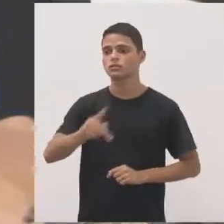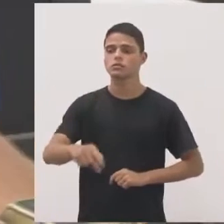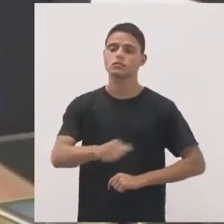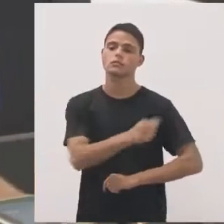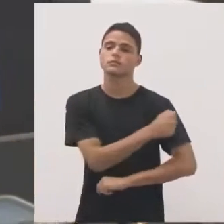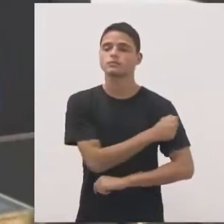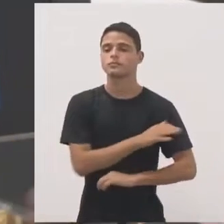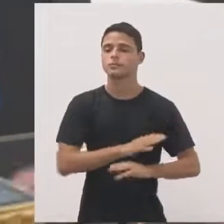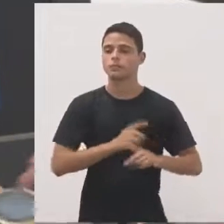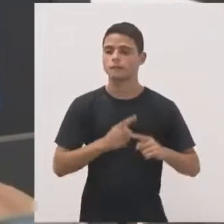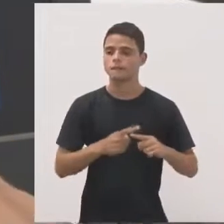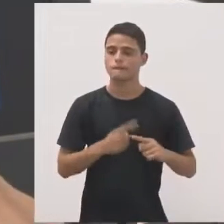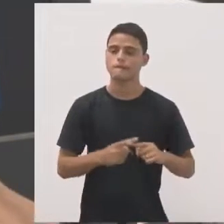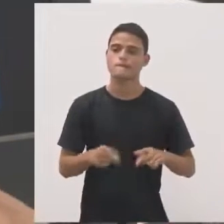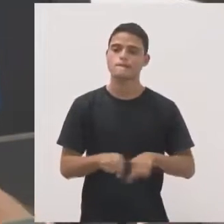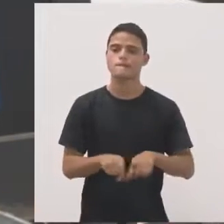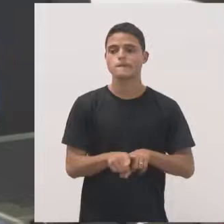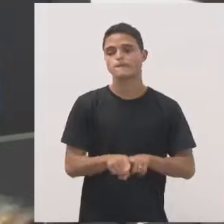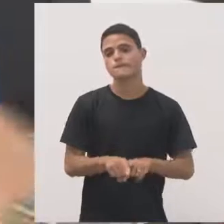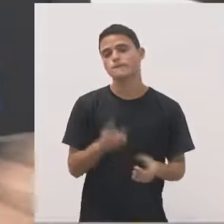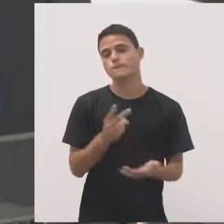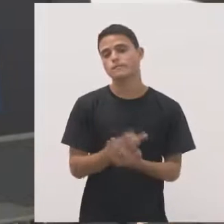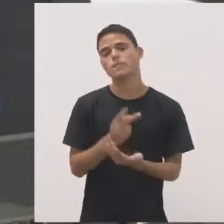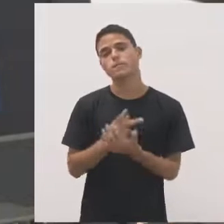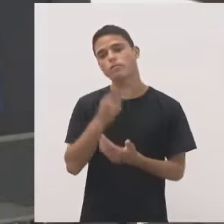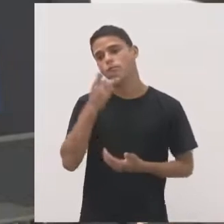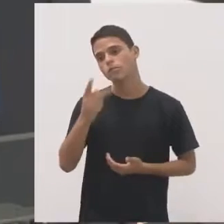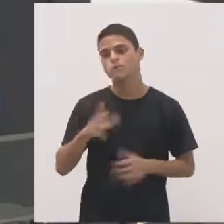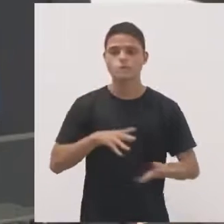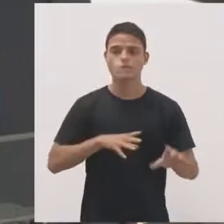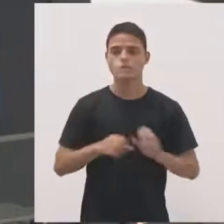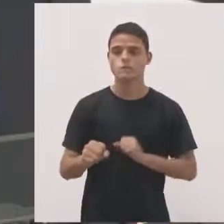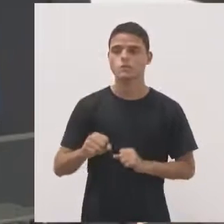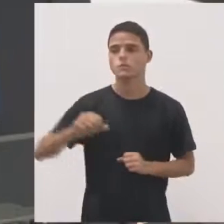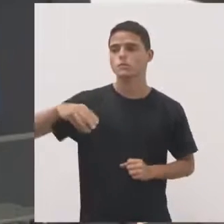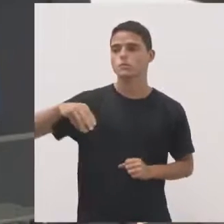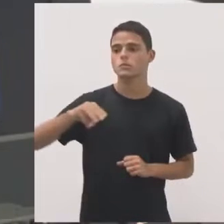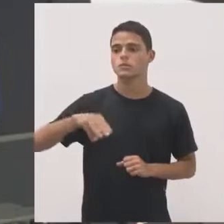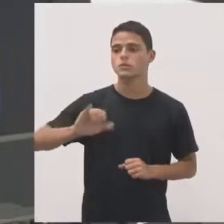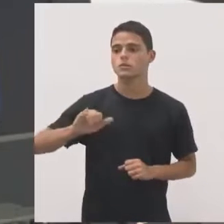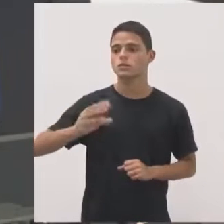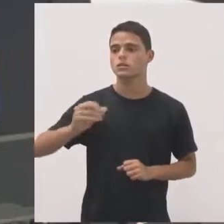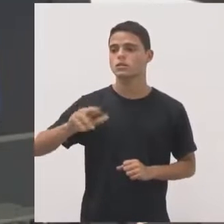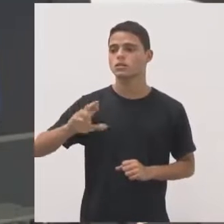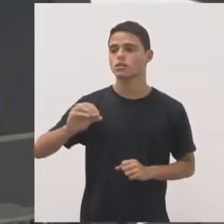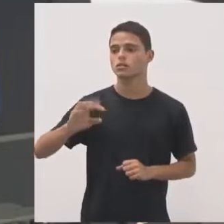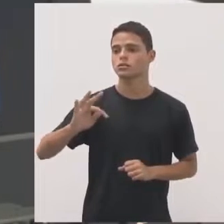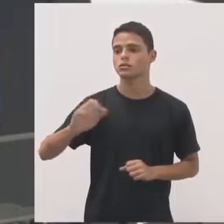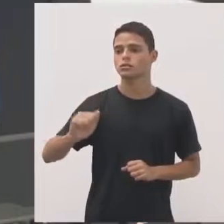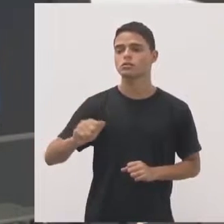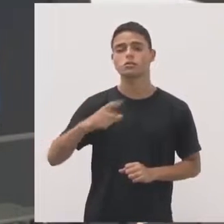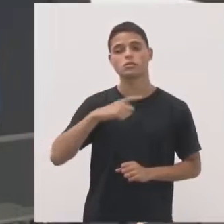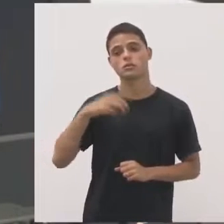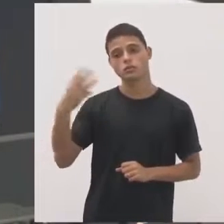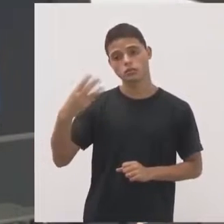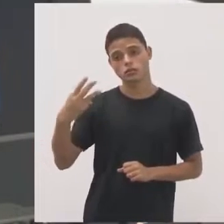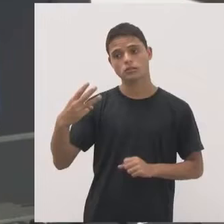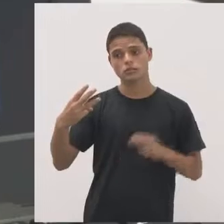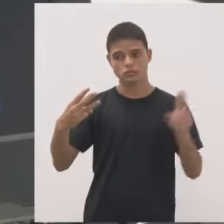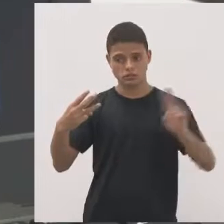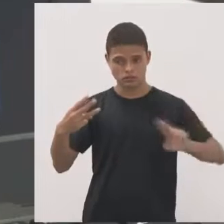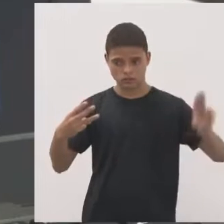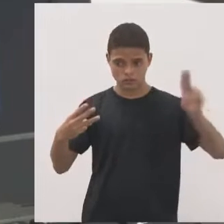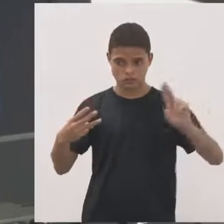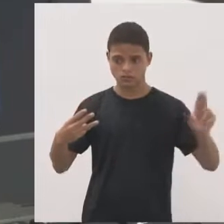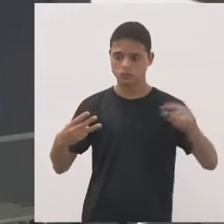é aquela coisa que a gente sempre fala em toda a formação que a gente tem aí a Microsoft. Existem 3 domínios que a gente utiliza dentro da